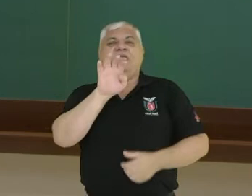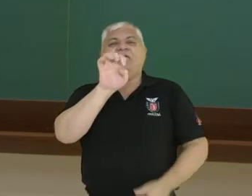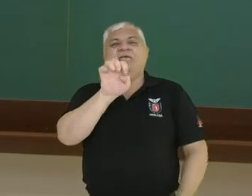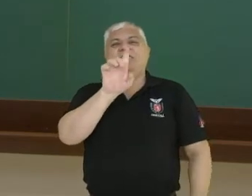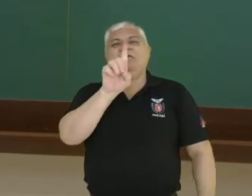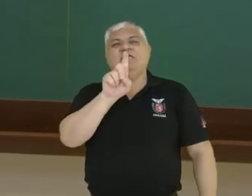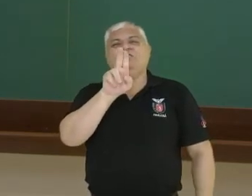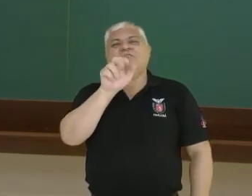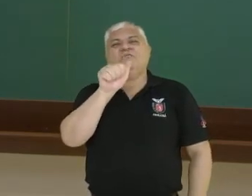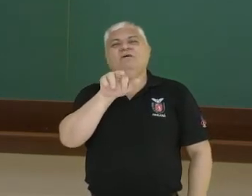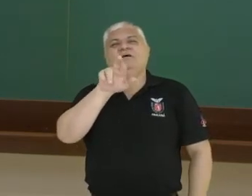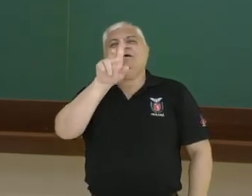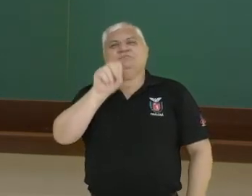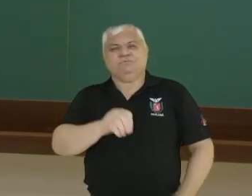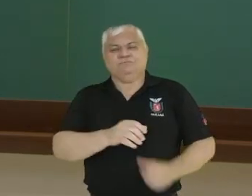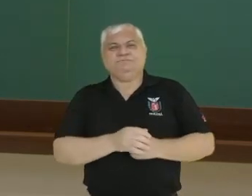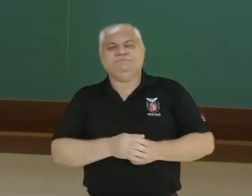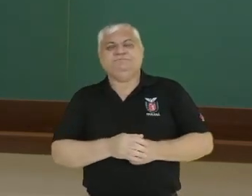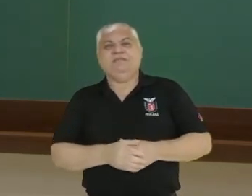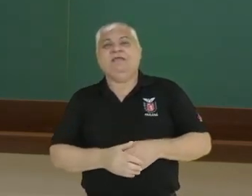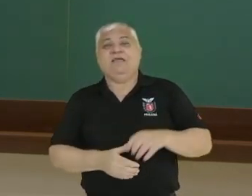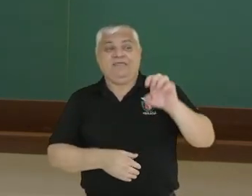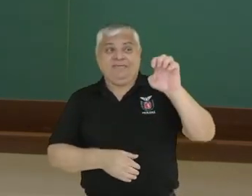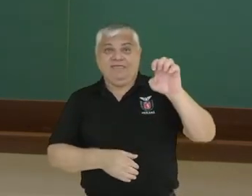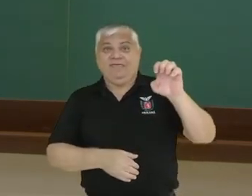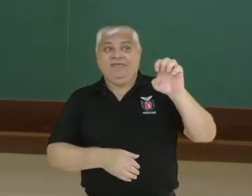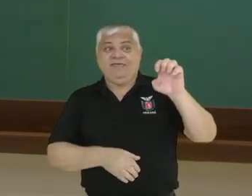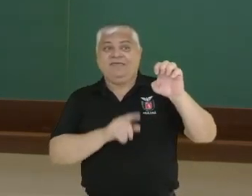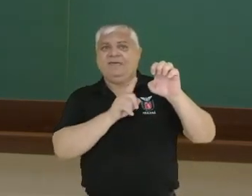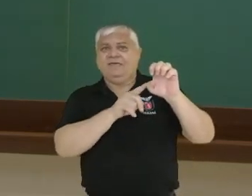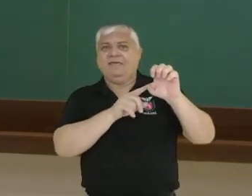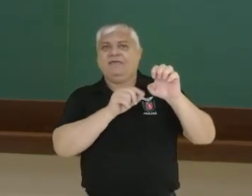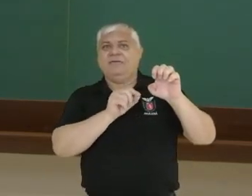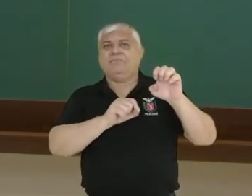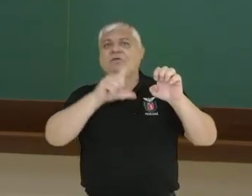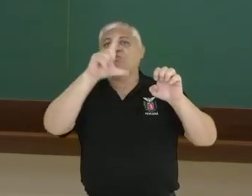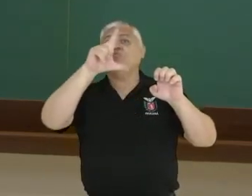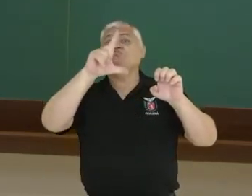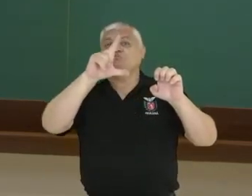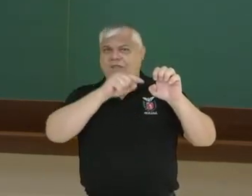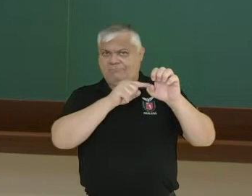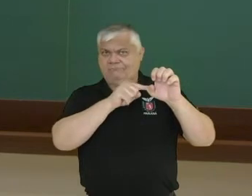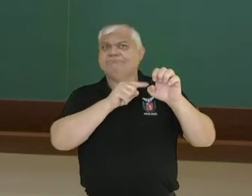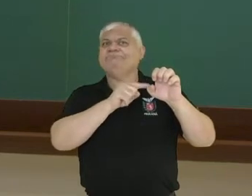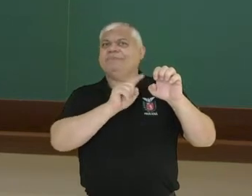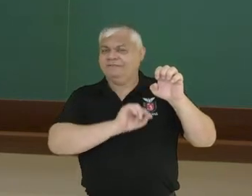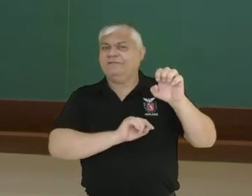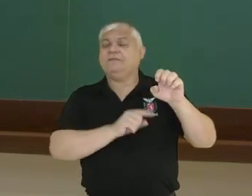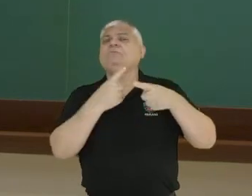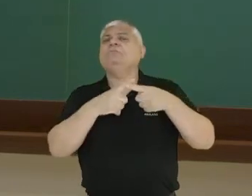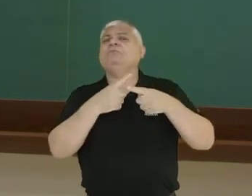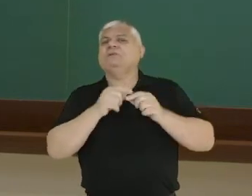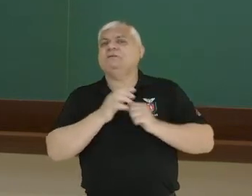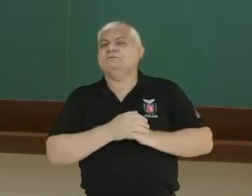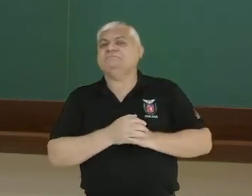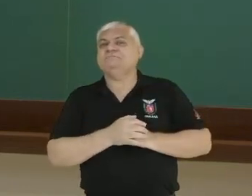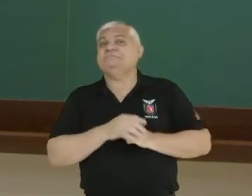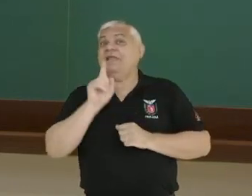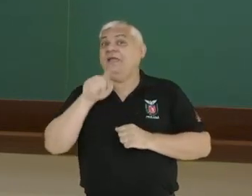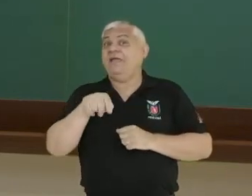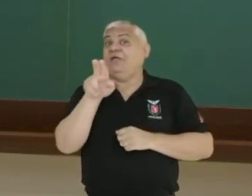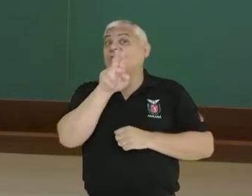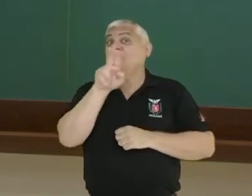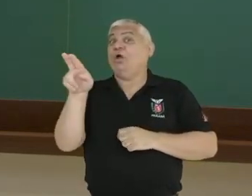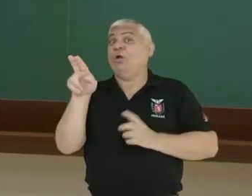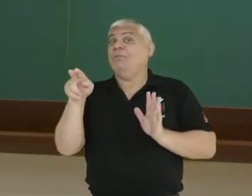Eduardo. Eduardo se escreve com inicial maiúscula. Por quê? Porque trata-se